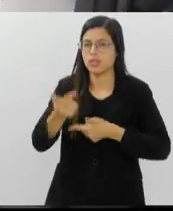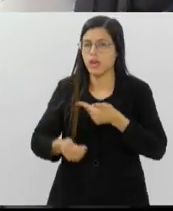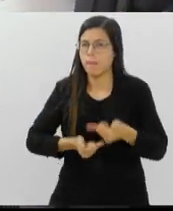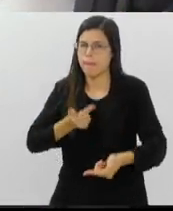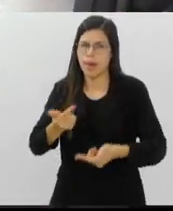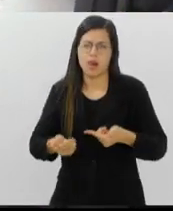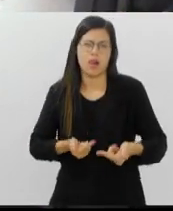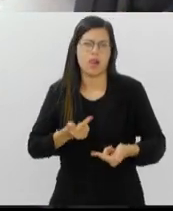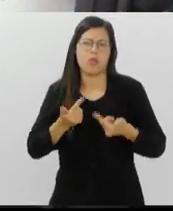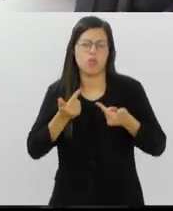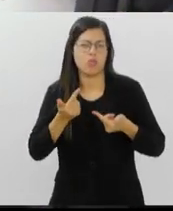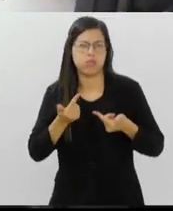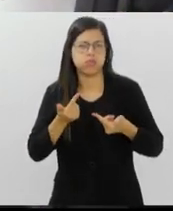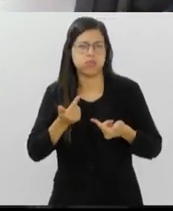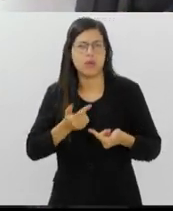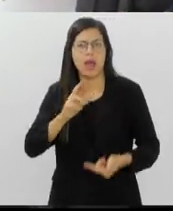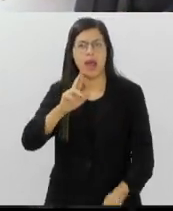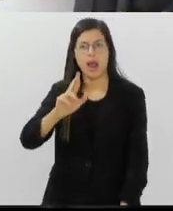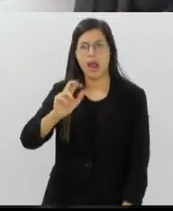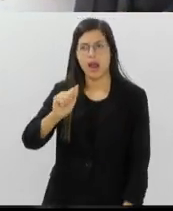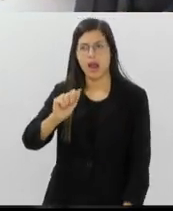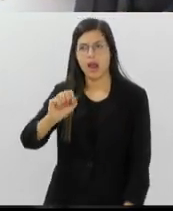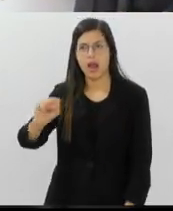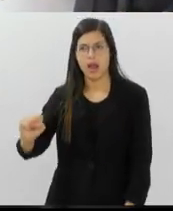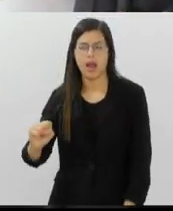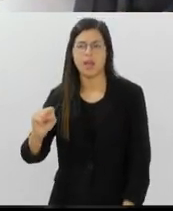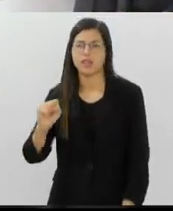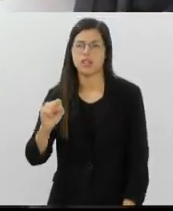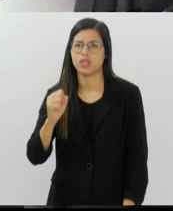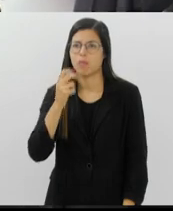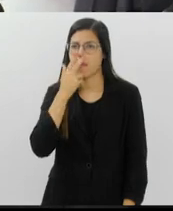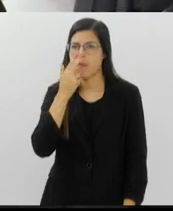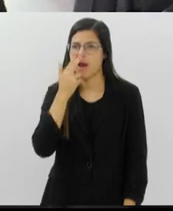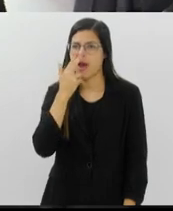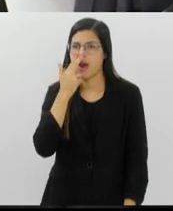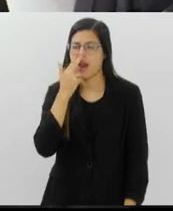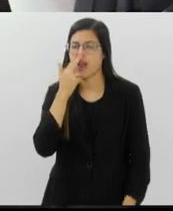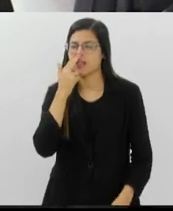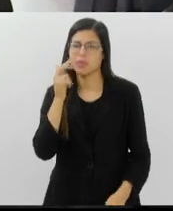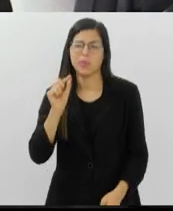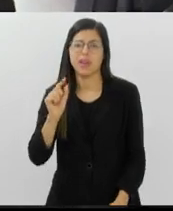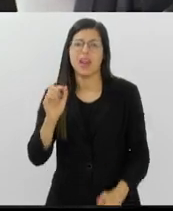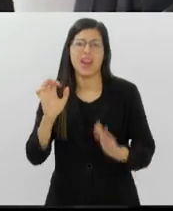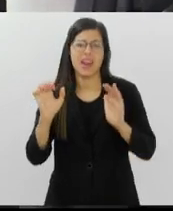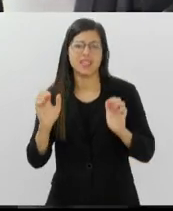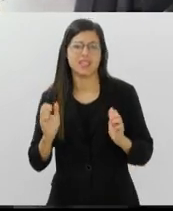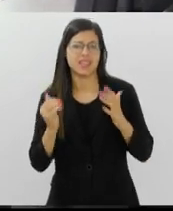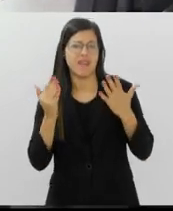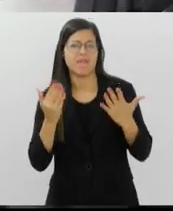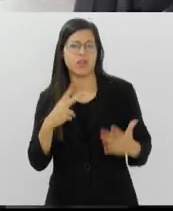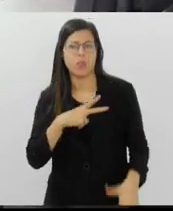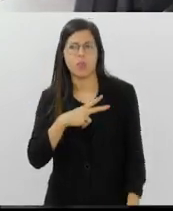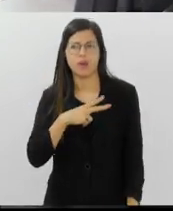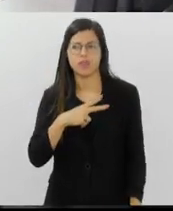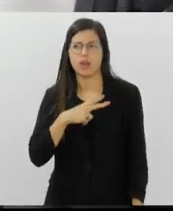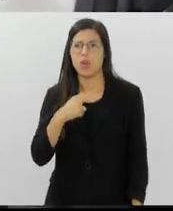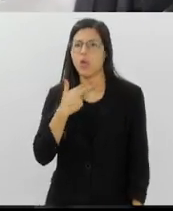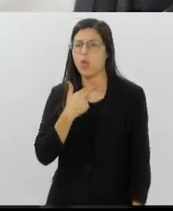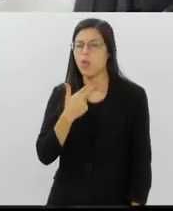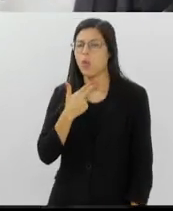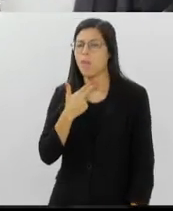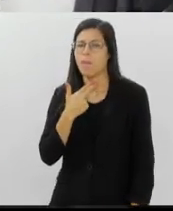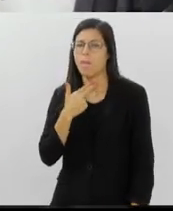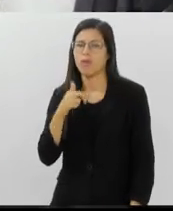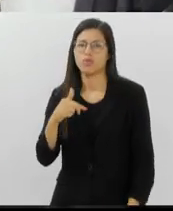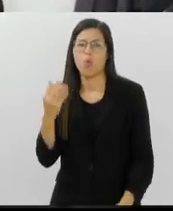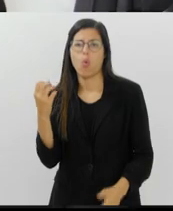compulsório, eu entendo como eleição, Réveillon e Carnaval. Eventos privados não podem ser colocados como raio compulsório. A gente